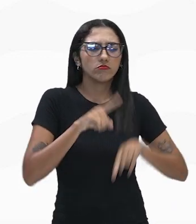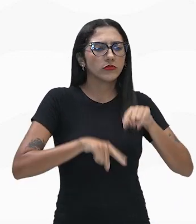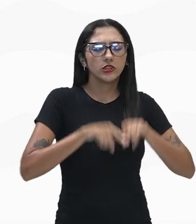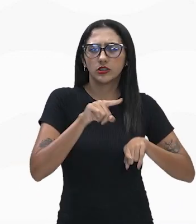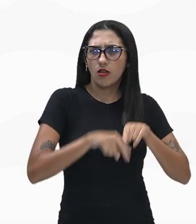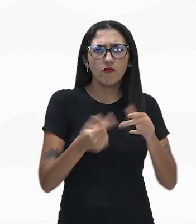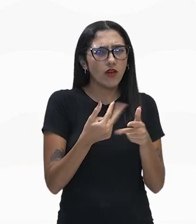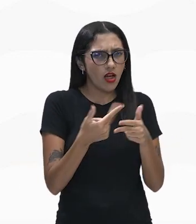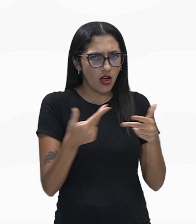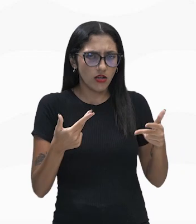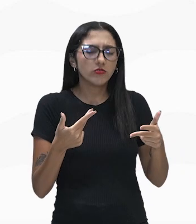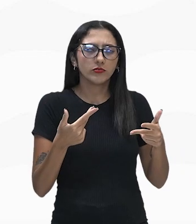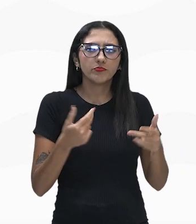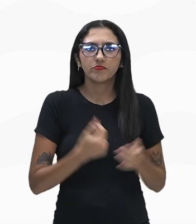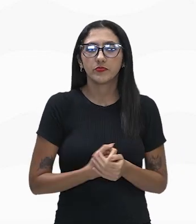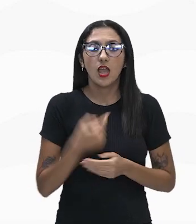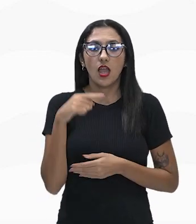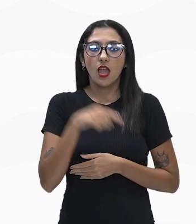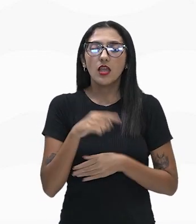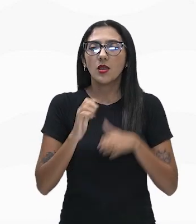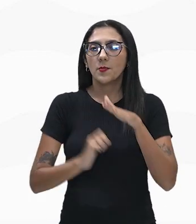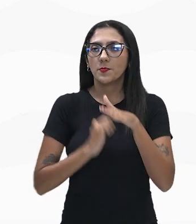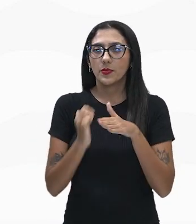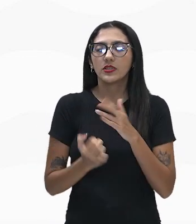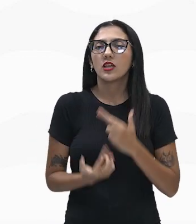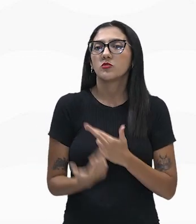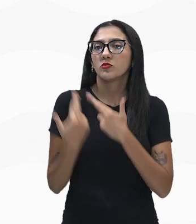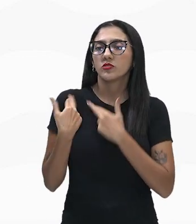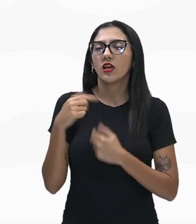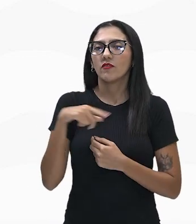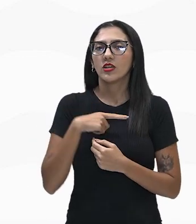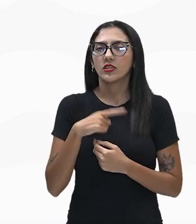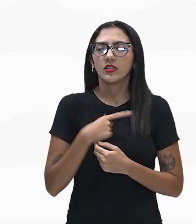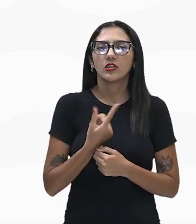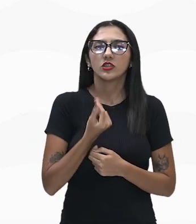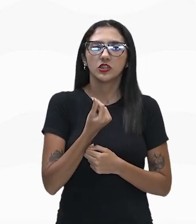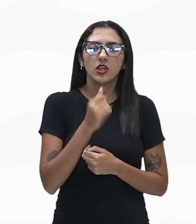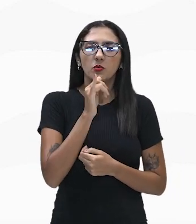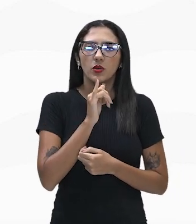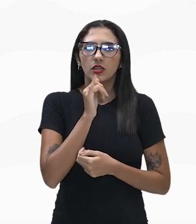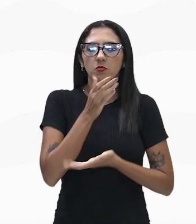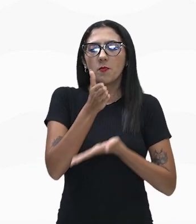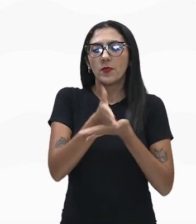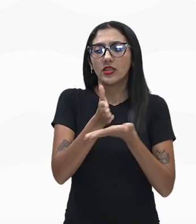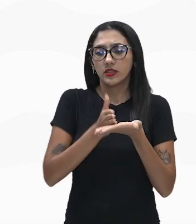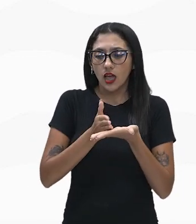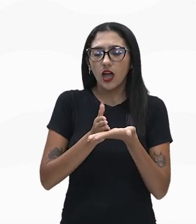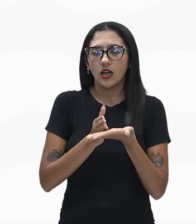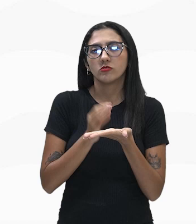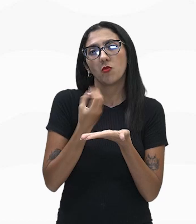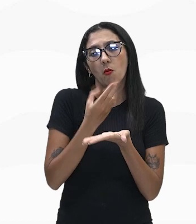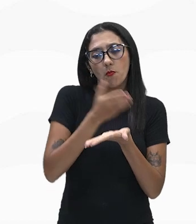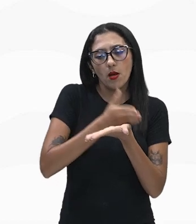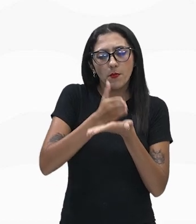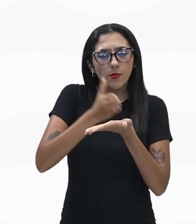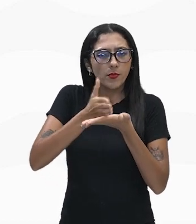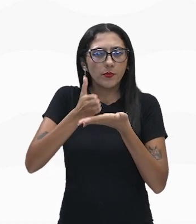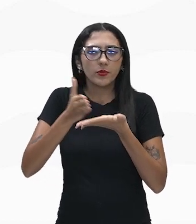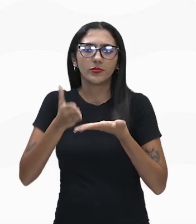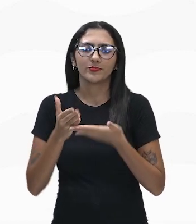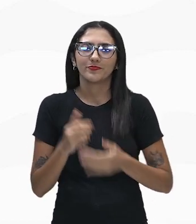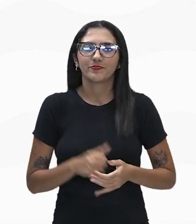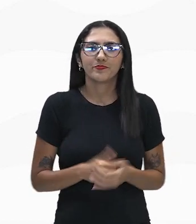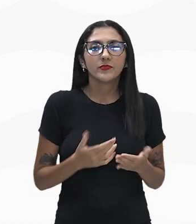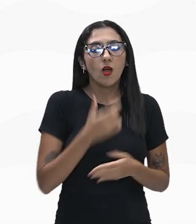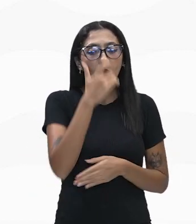adquirido, a instituição financeira faz o pagamento parcial ou integral desse bem, e então o contratante